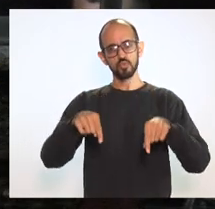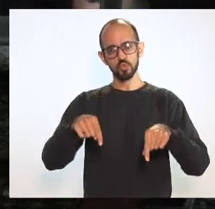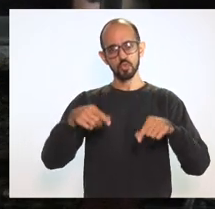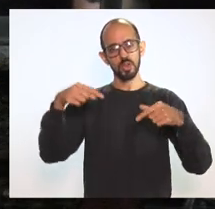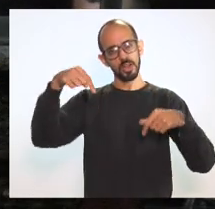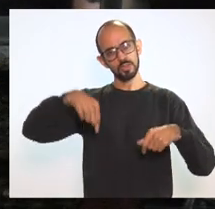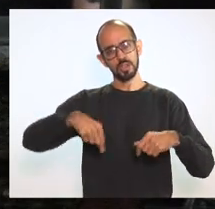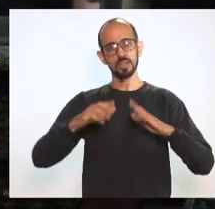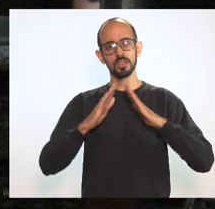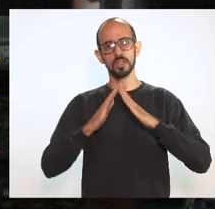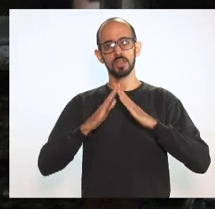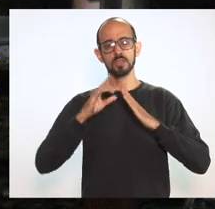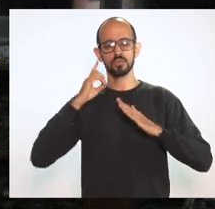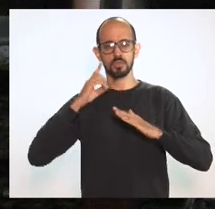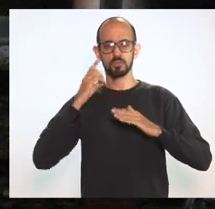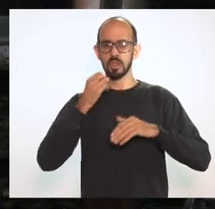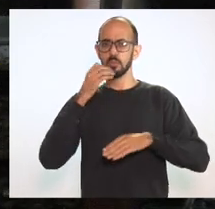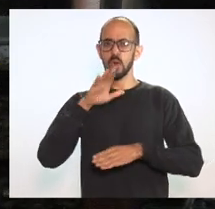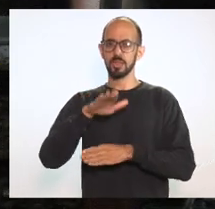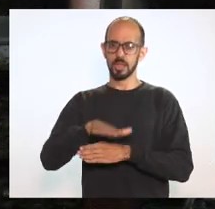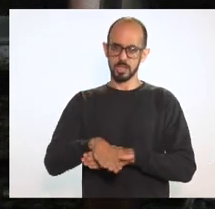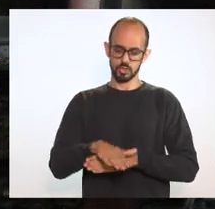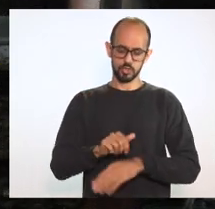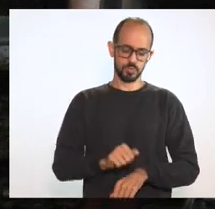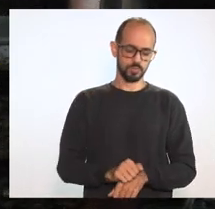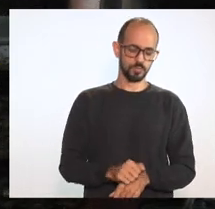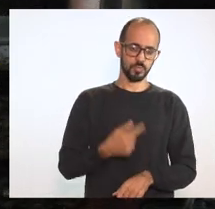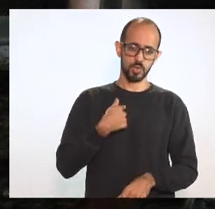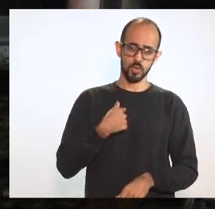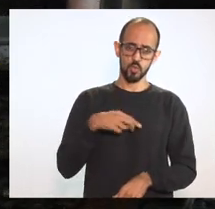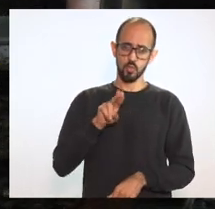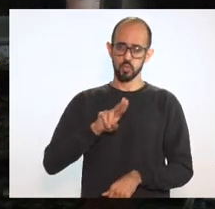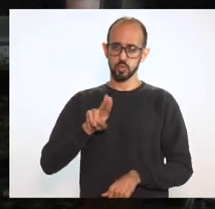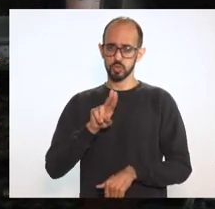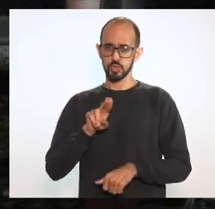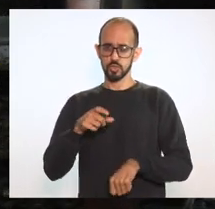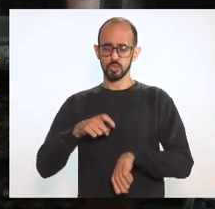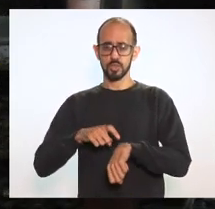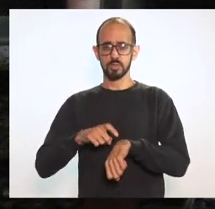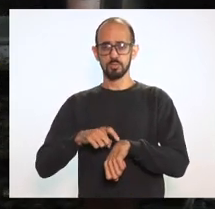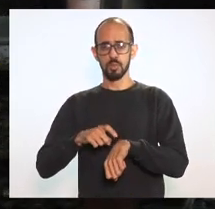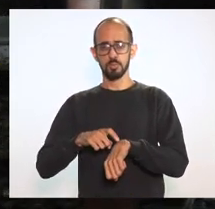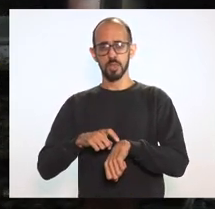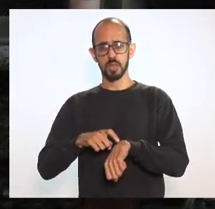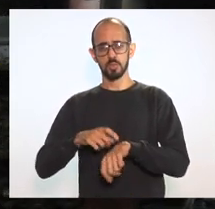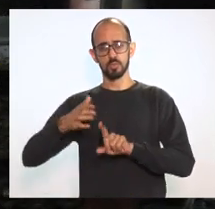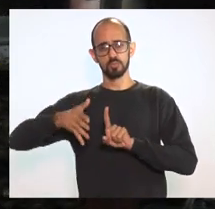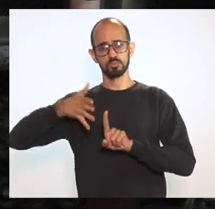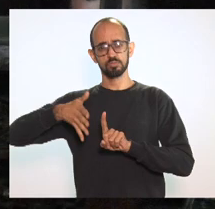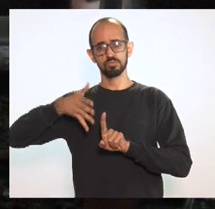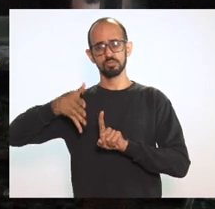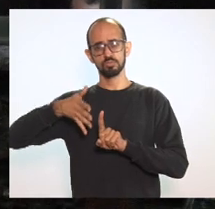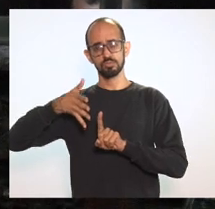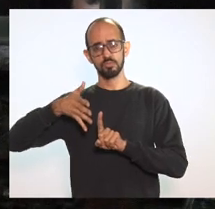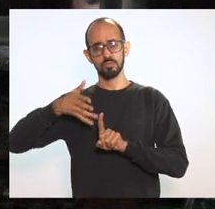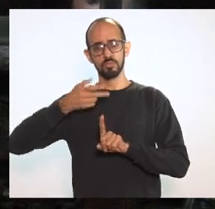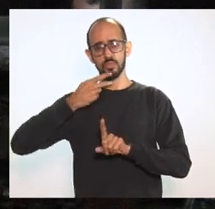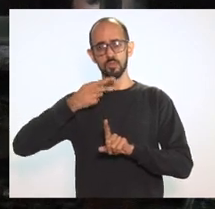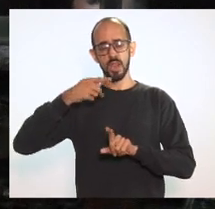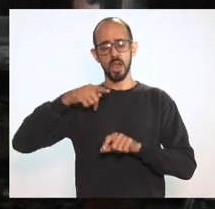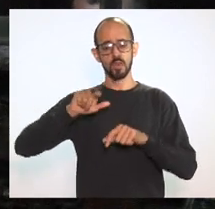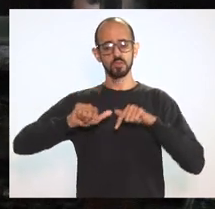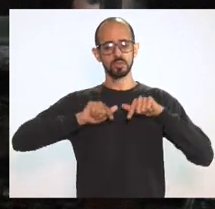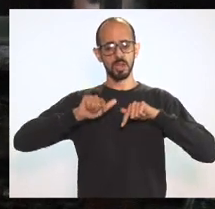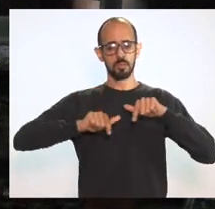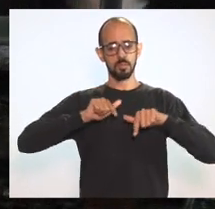boa tarde. Faço uso da palavra, né, para destacar os